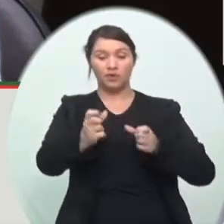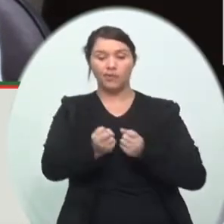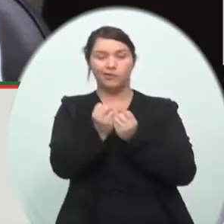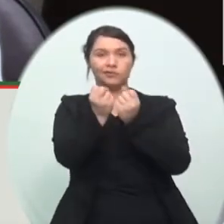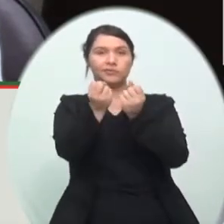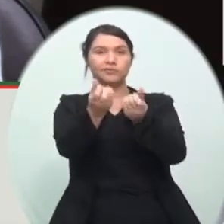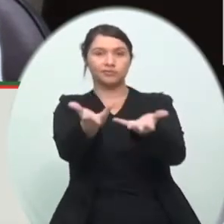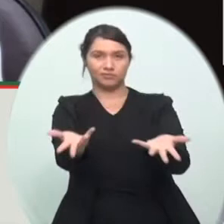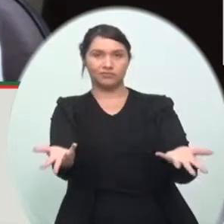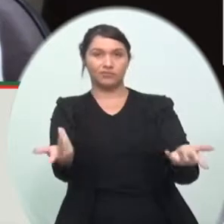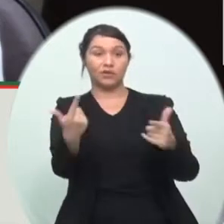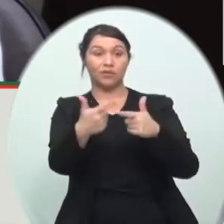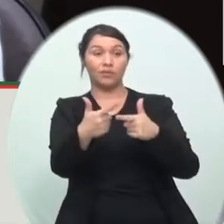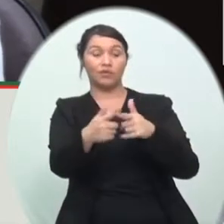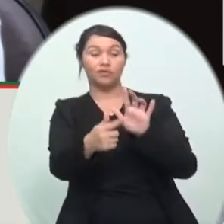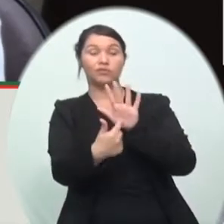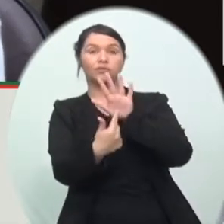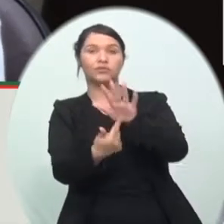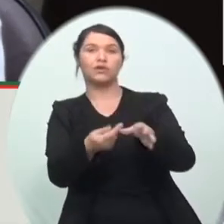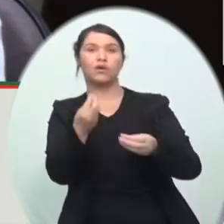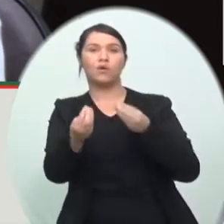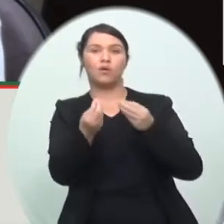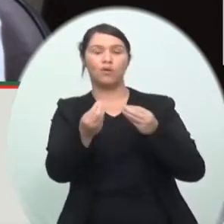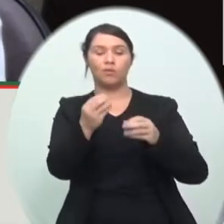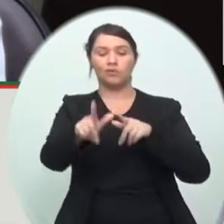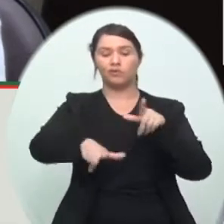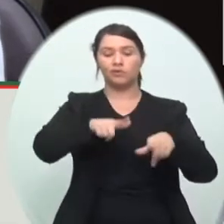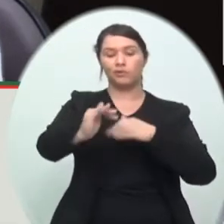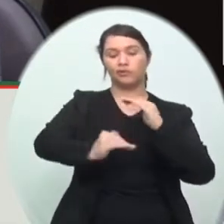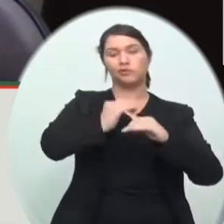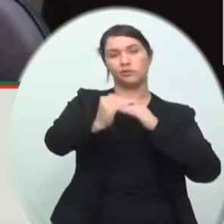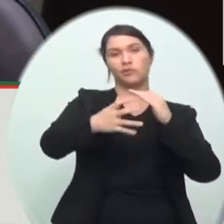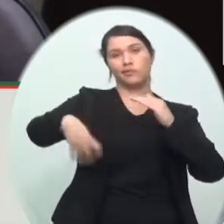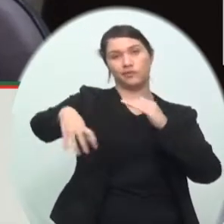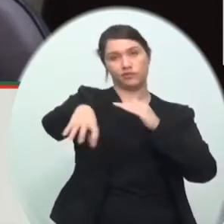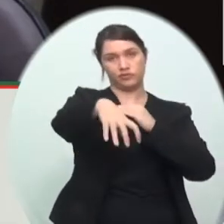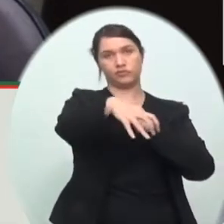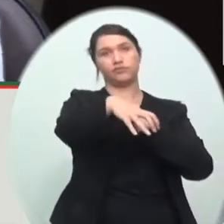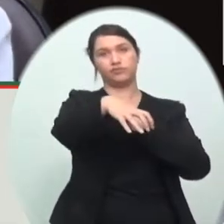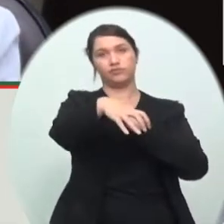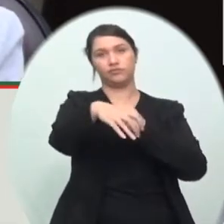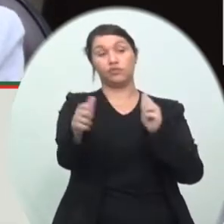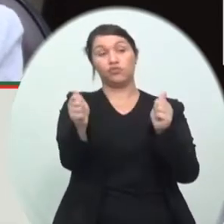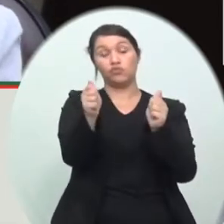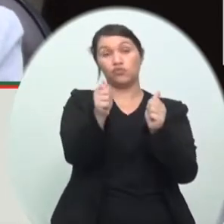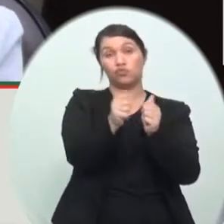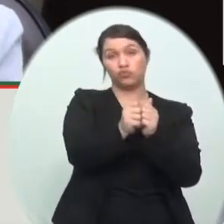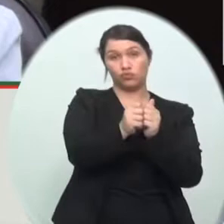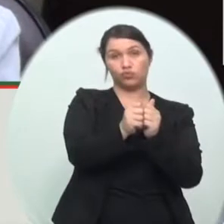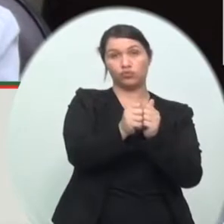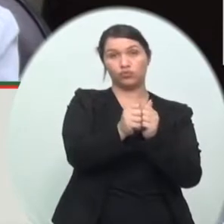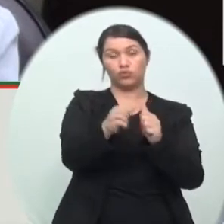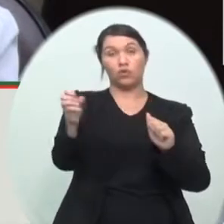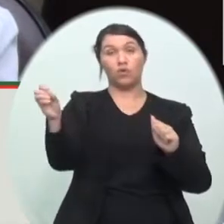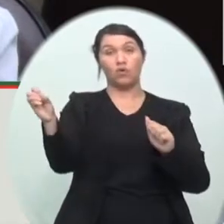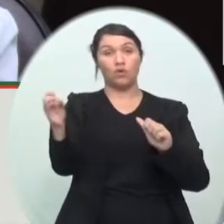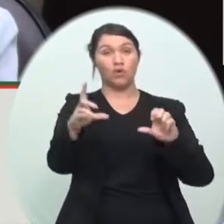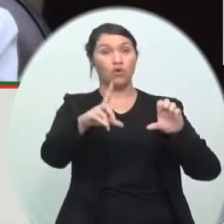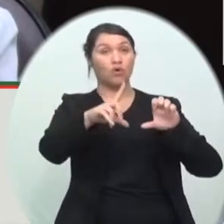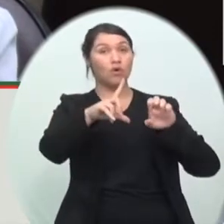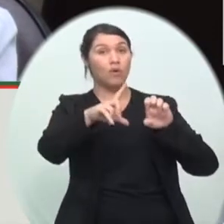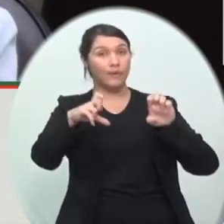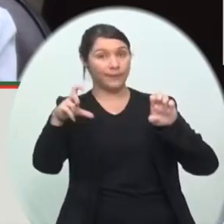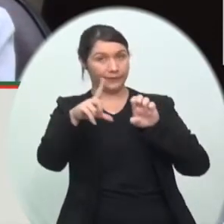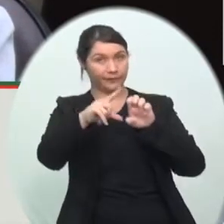desenvolvendo aqui na nossa região, junto principalmente a esses novos empreendedores que acreditam que realmente a